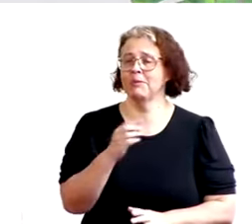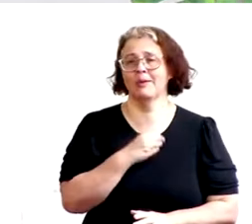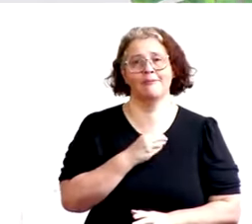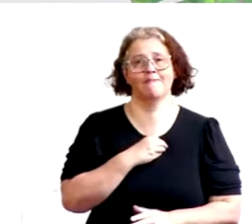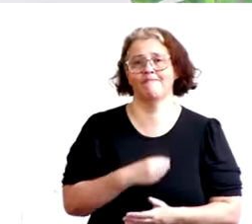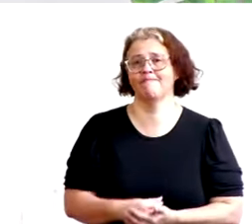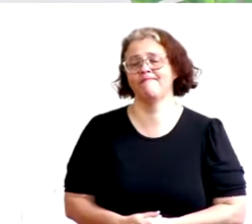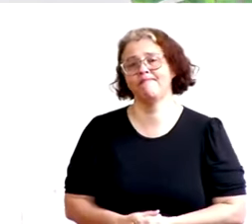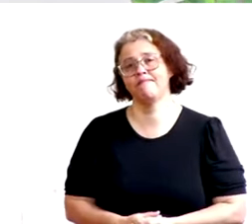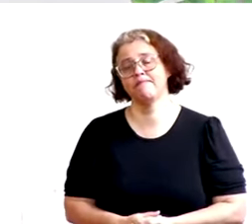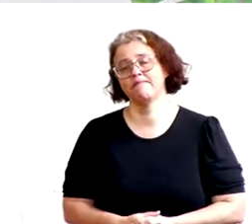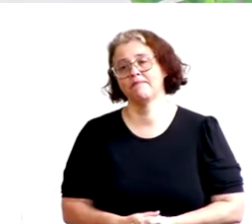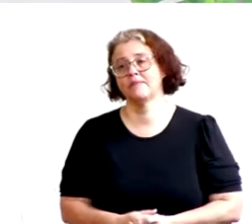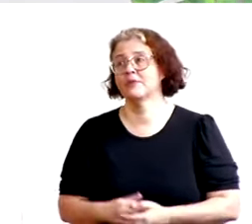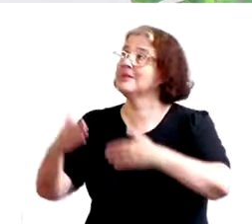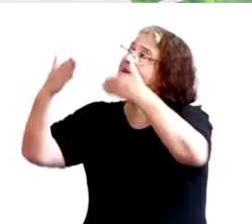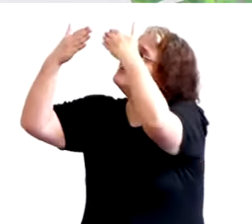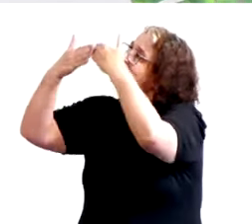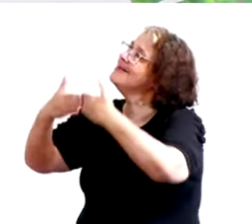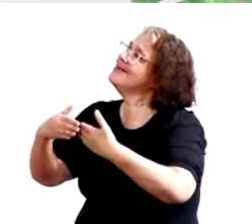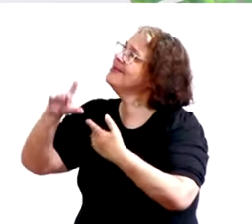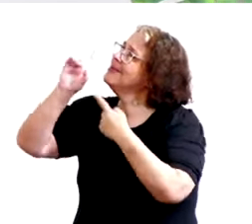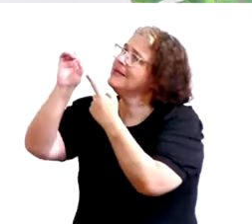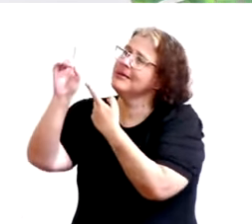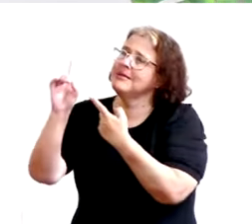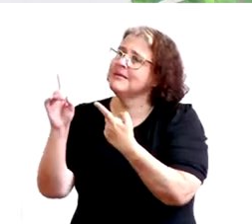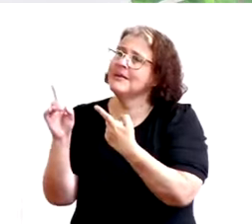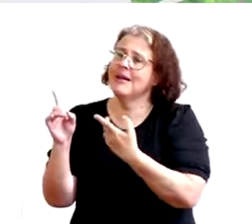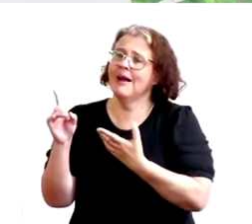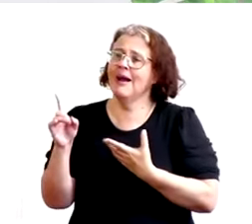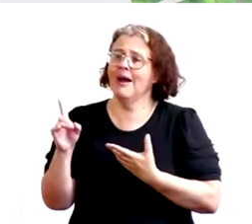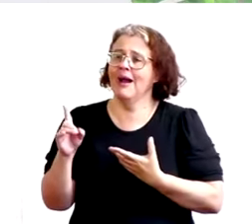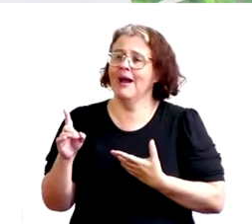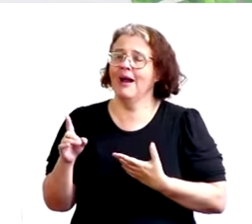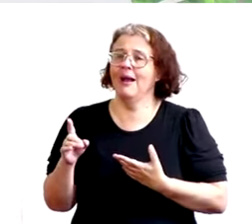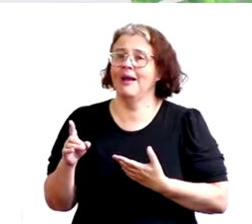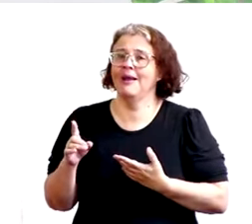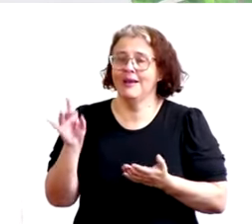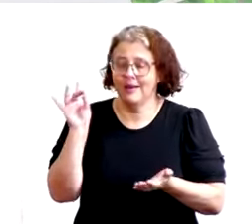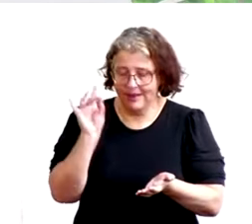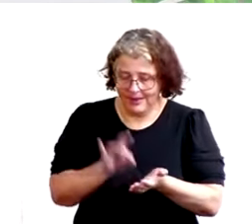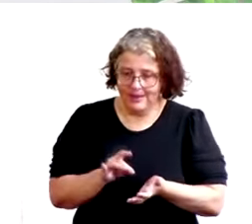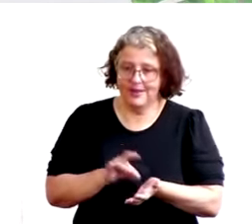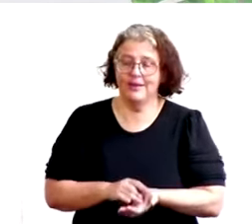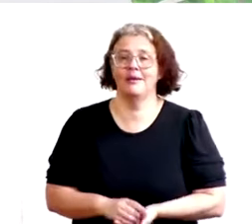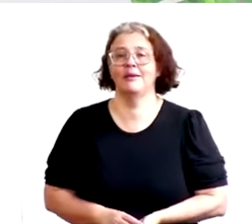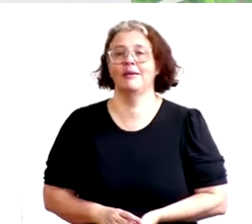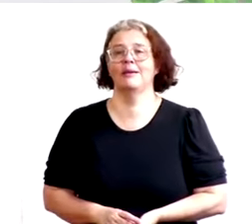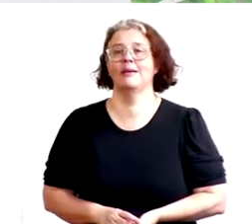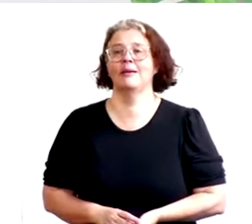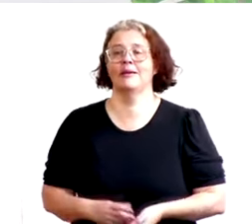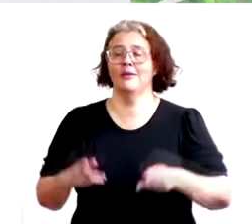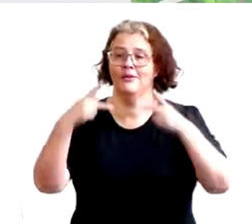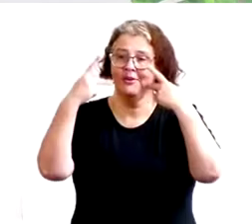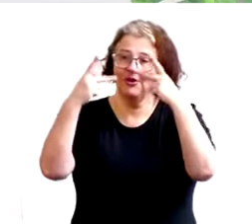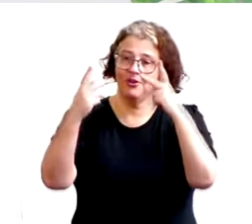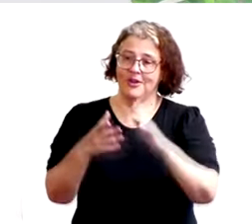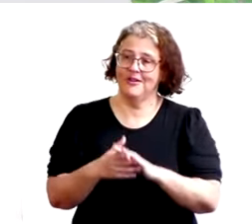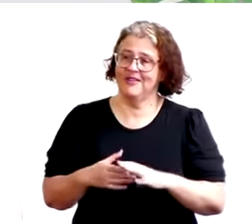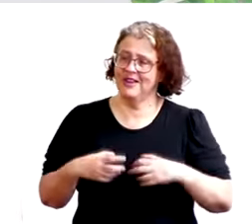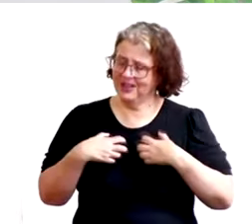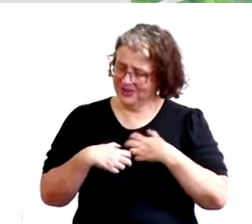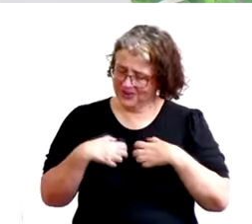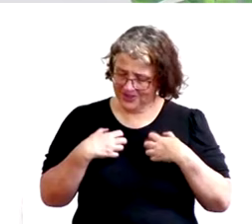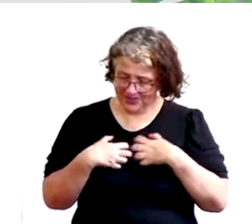o chegar diante de Deus e e de uma forma bem honesta e direta de falar das suas